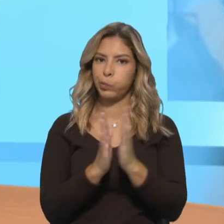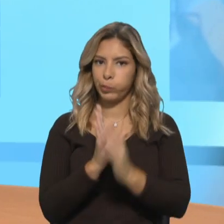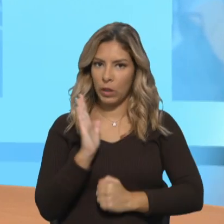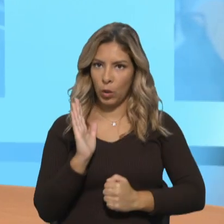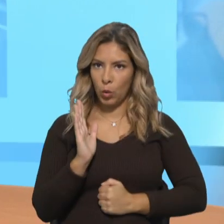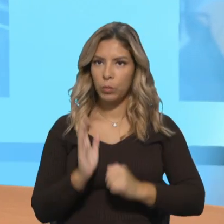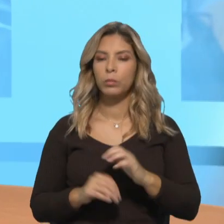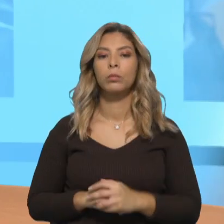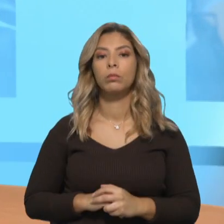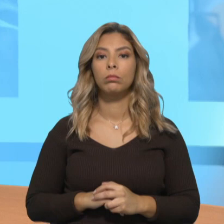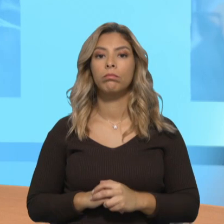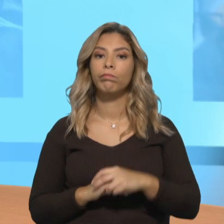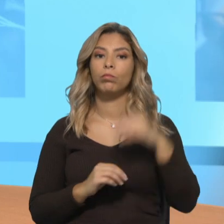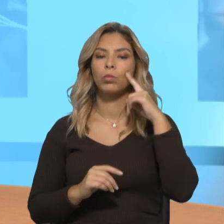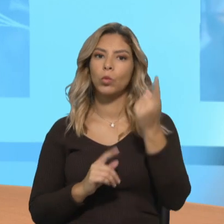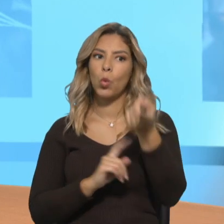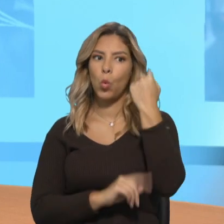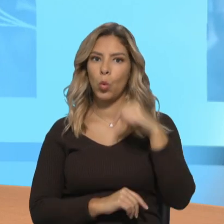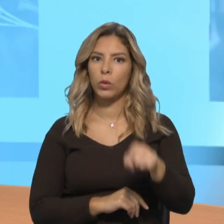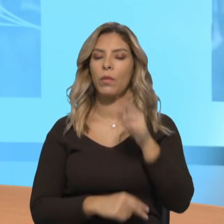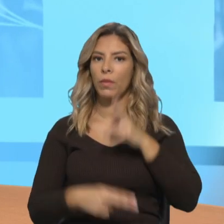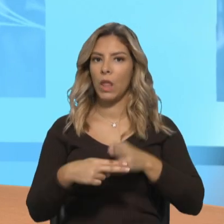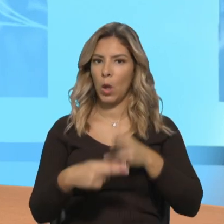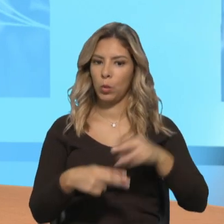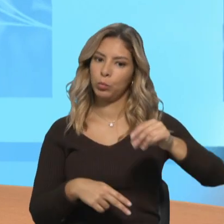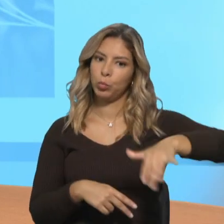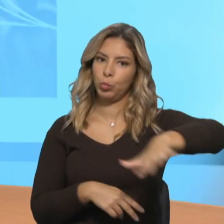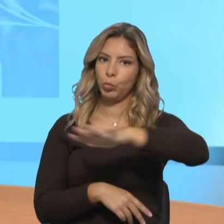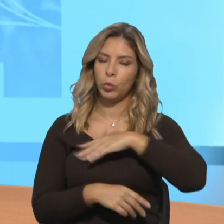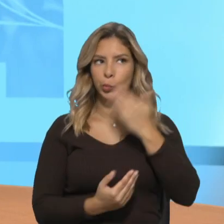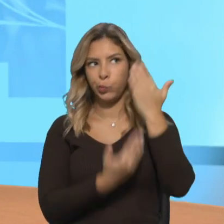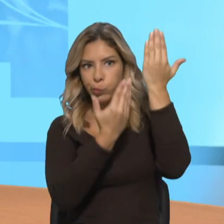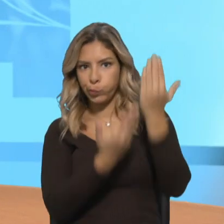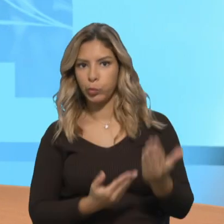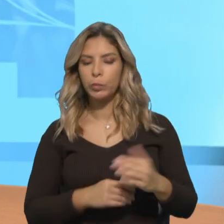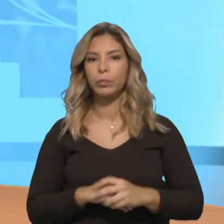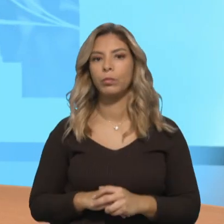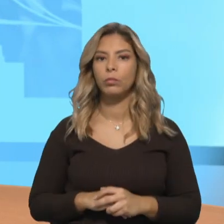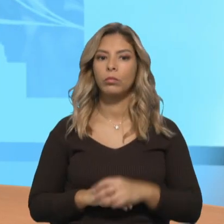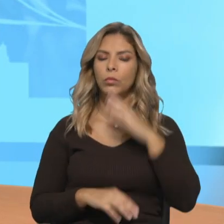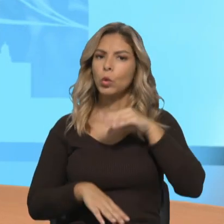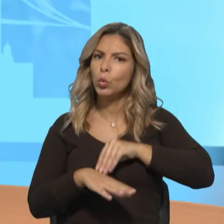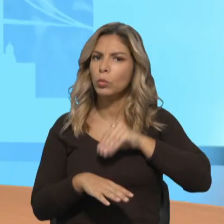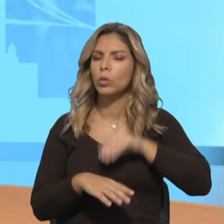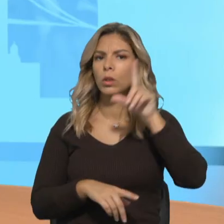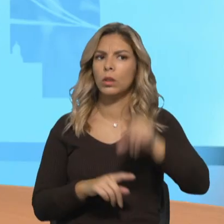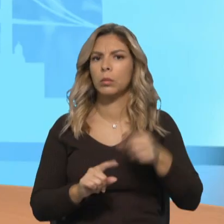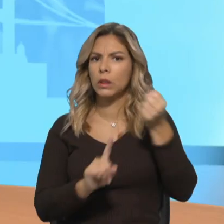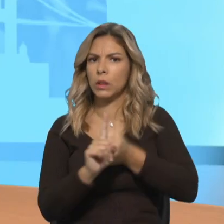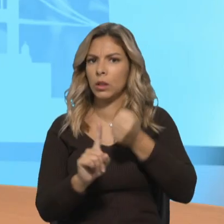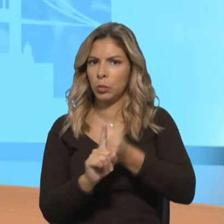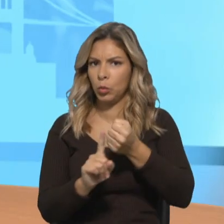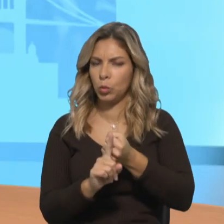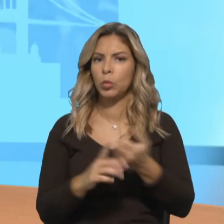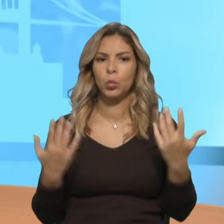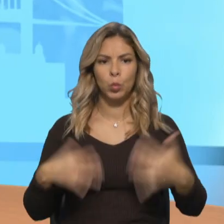Foi canonizado ontem no Vaticano. Para olhar o seu testemunho e os desafios que se colocam